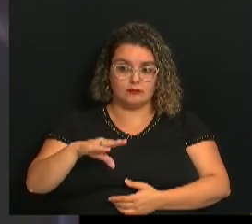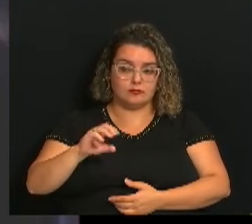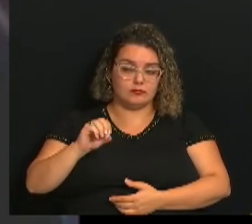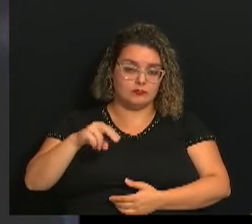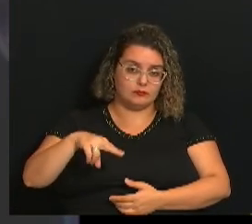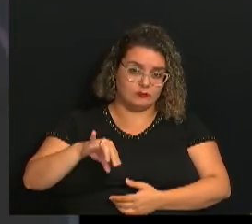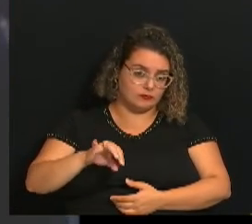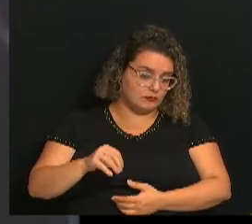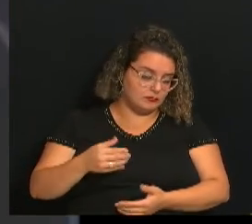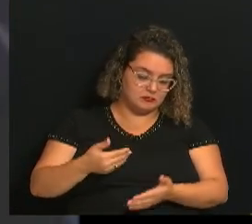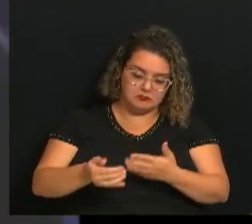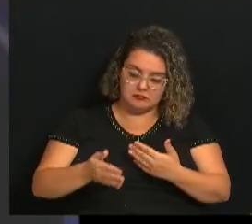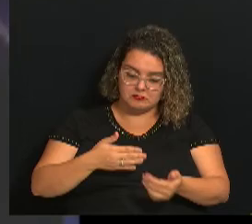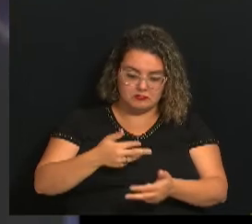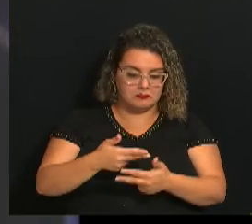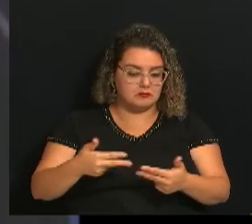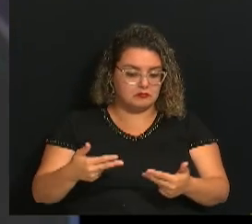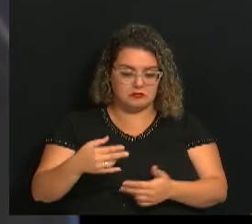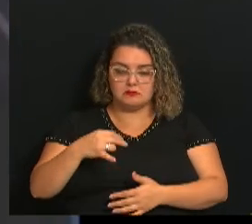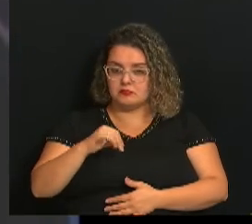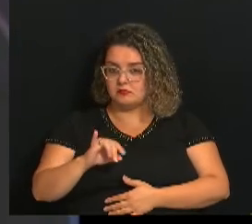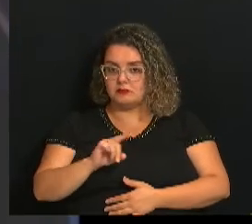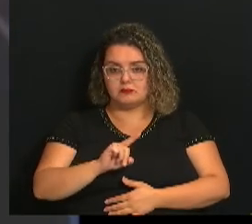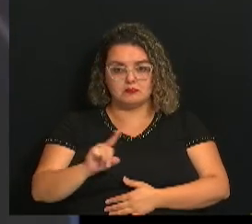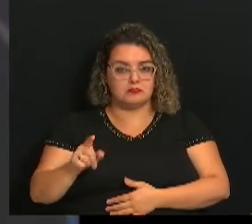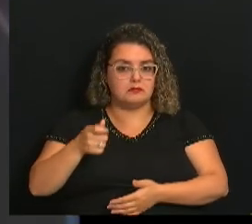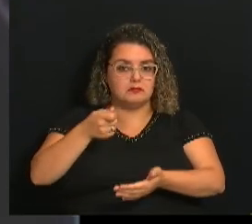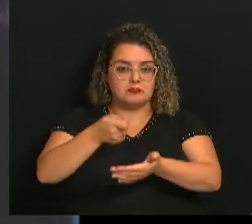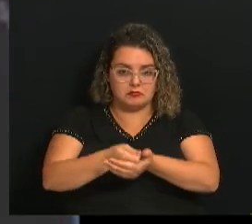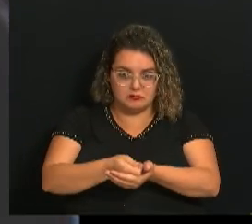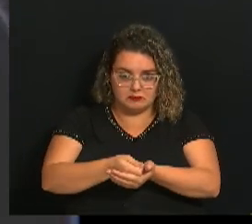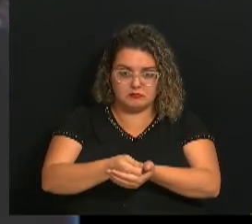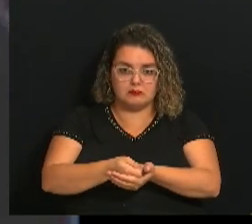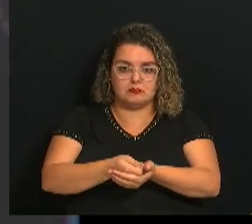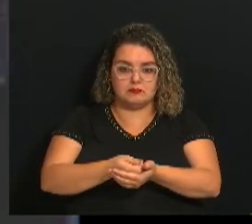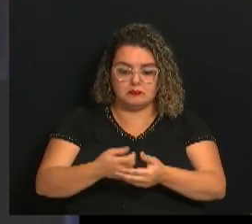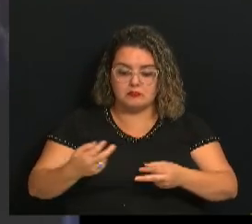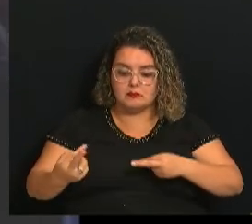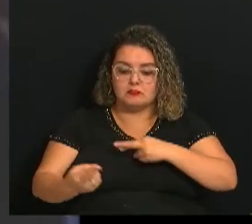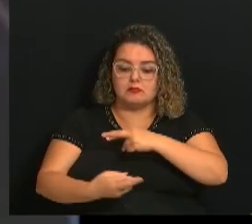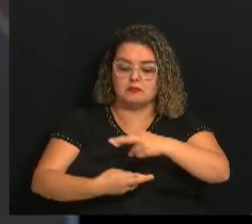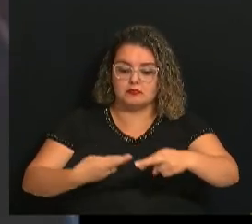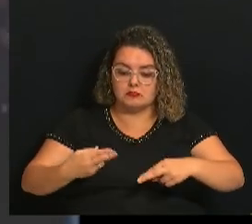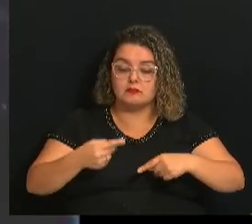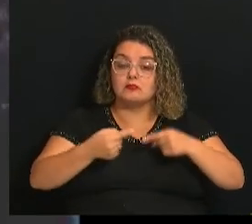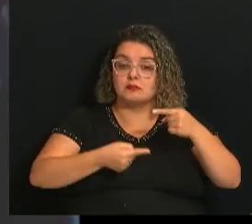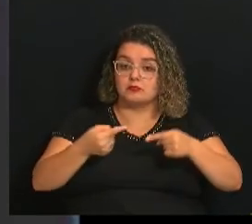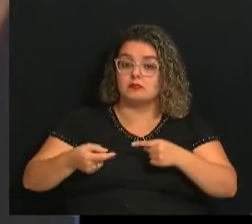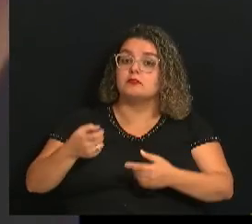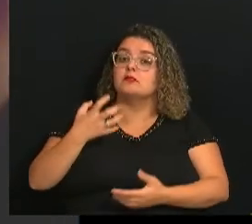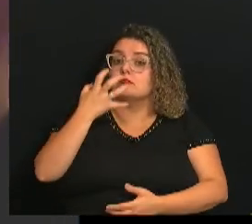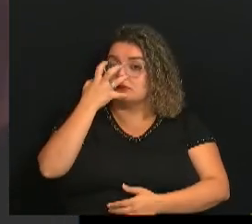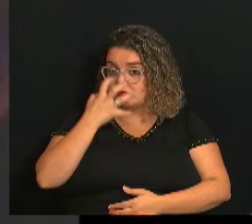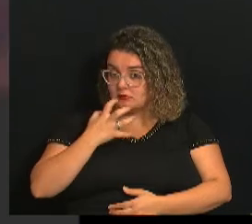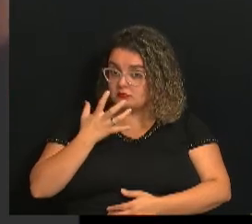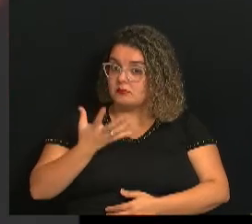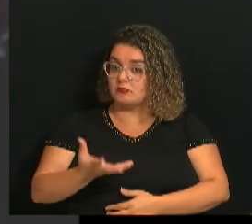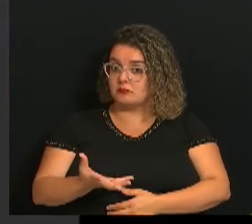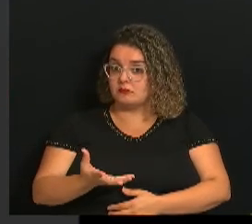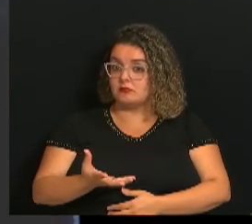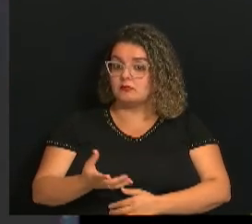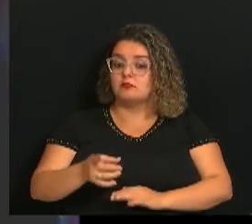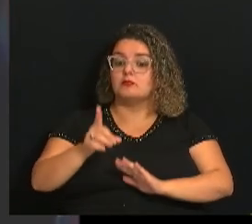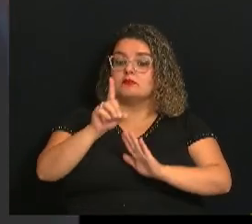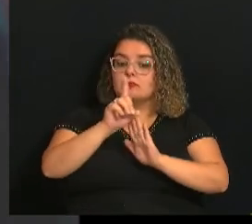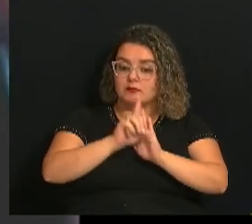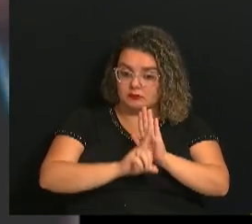coisa, se ele não for efetivamente uma relação que tem um debate sério sobre o direito